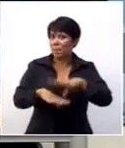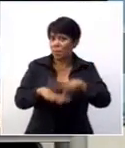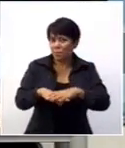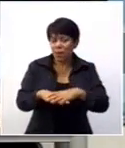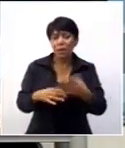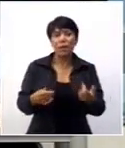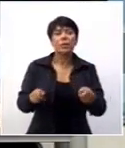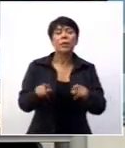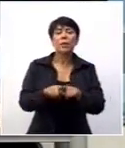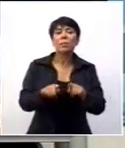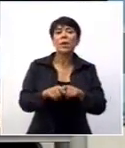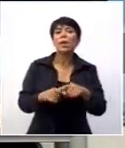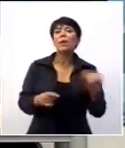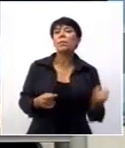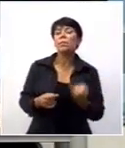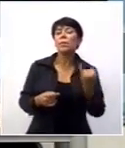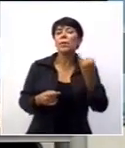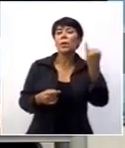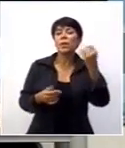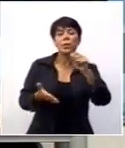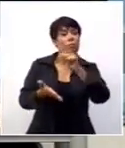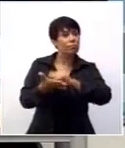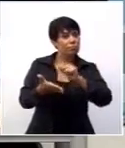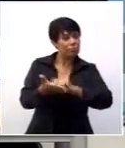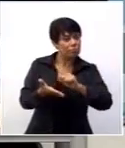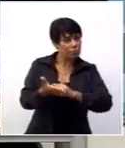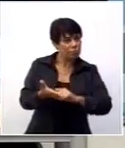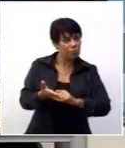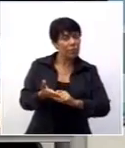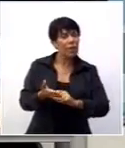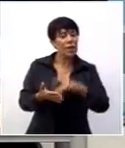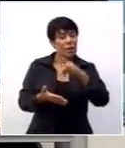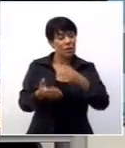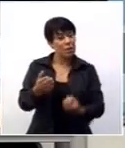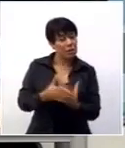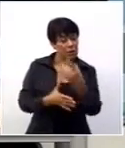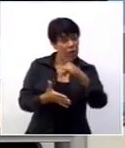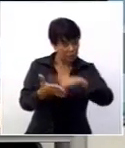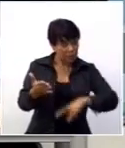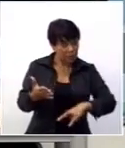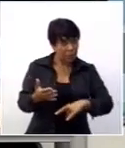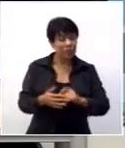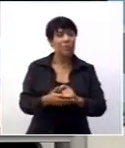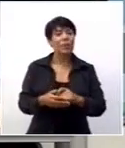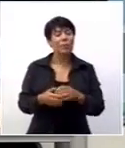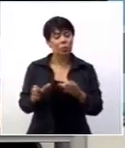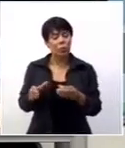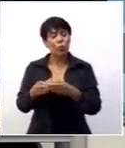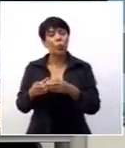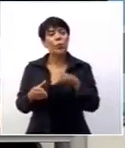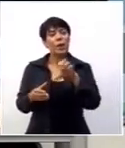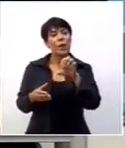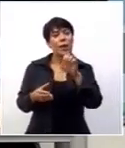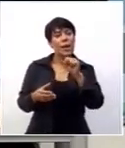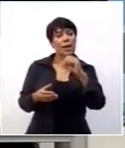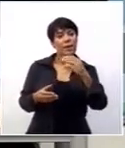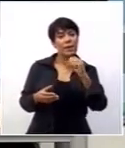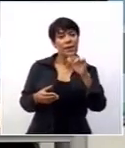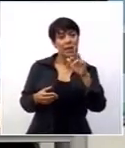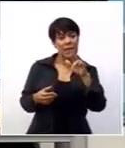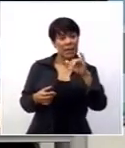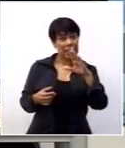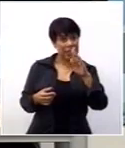matemática, como vai ser importante a questão de você fazer documentos. Então, os escribas vão estar também ali no apoio a